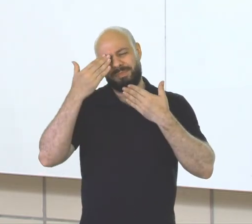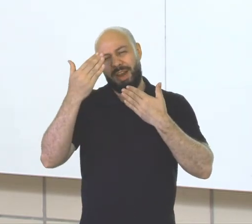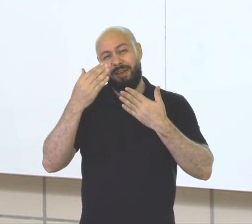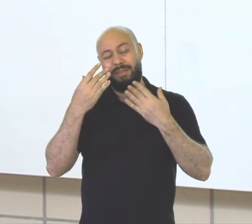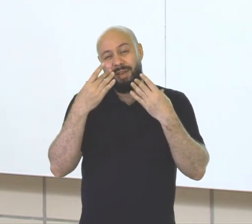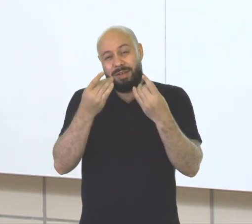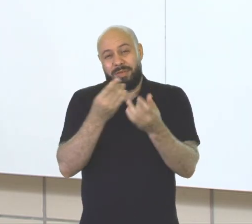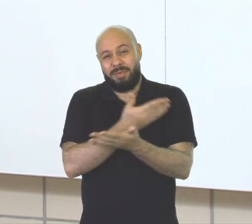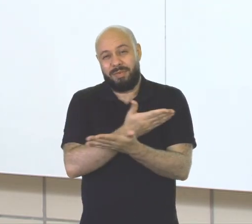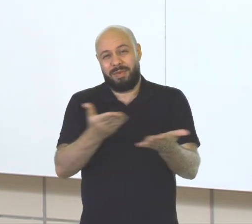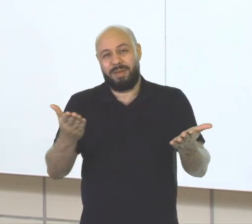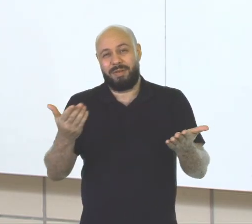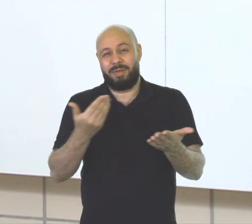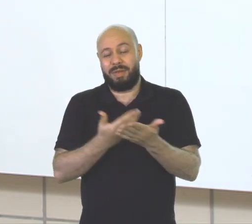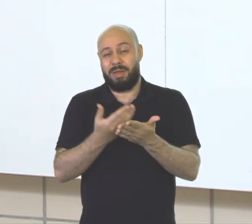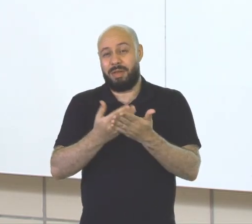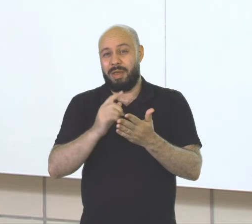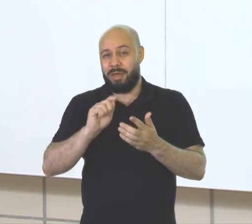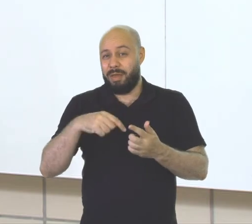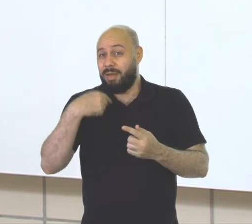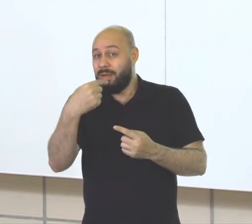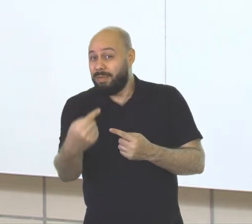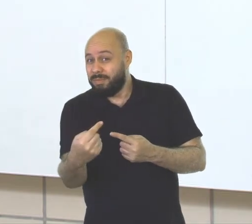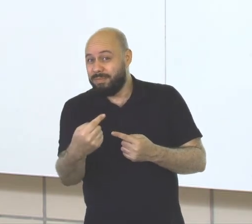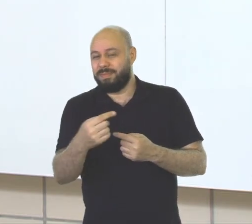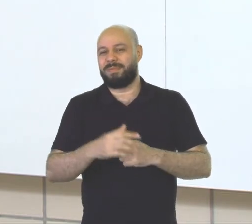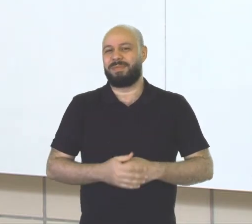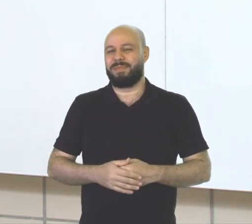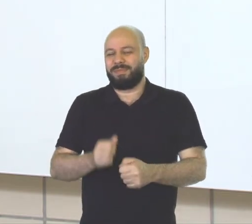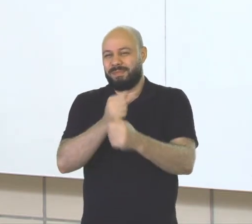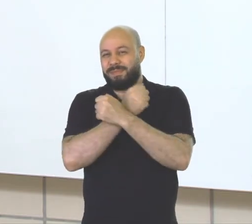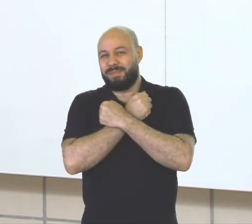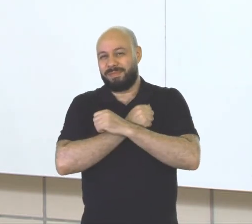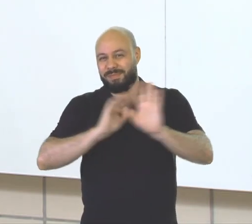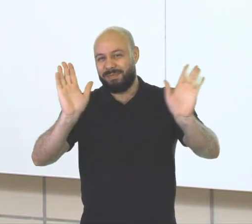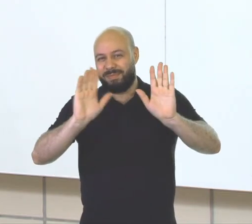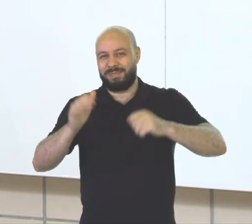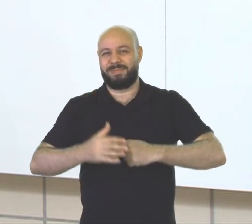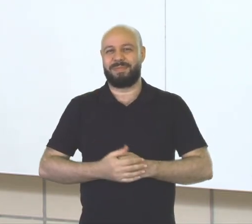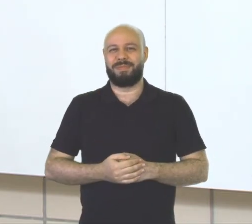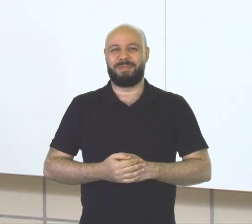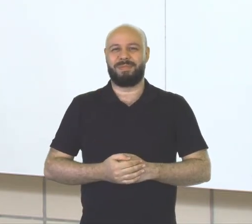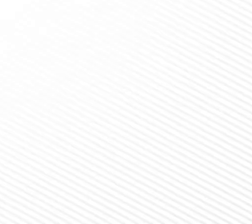obrigado pela atenção e até a nossa próxima aula. Um forte abraço. Bye, bye.